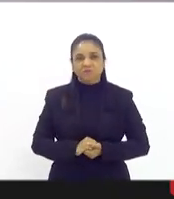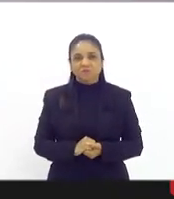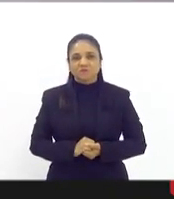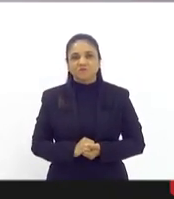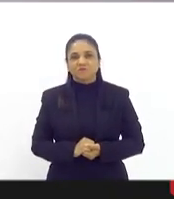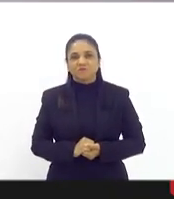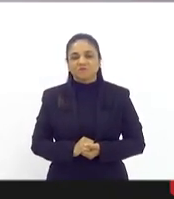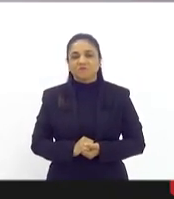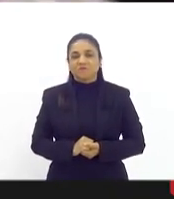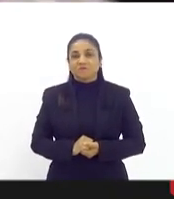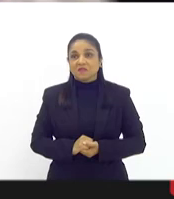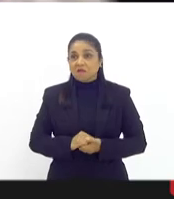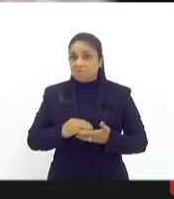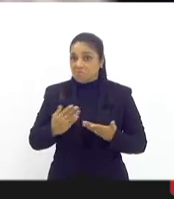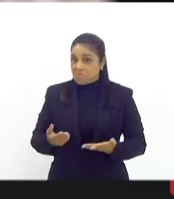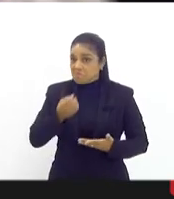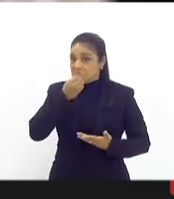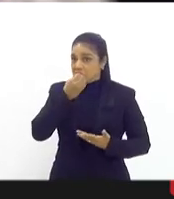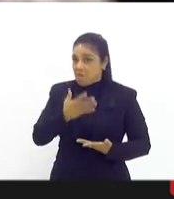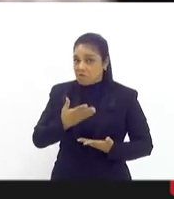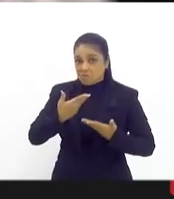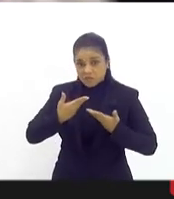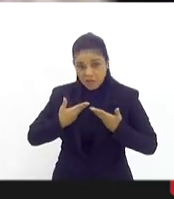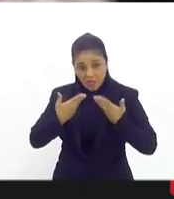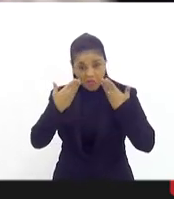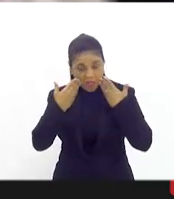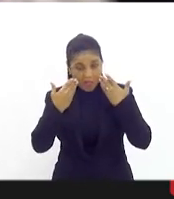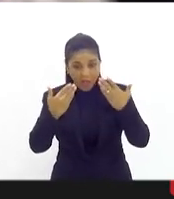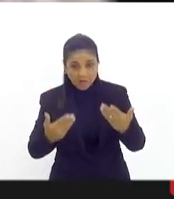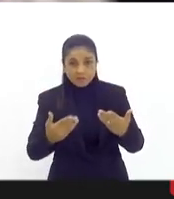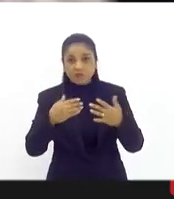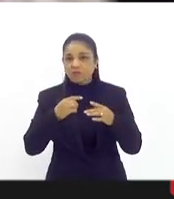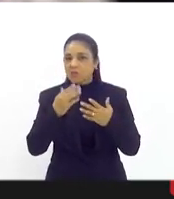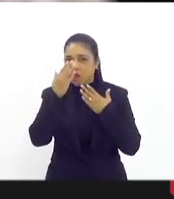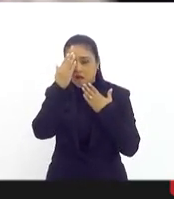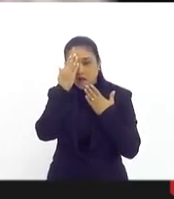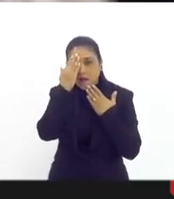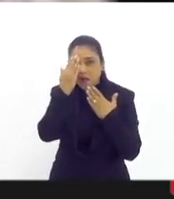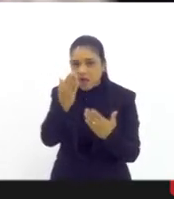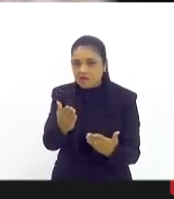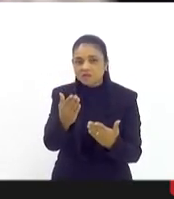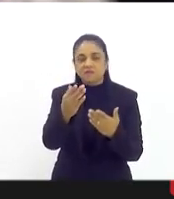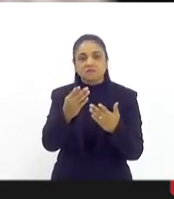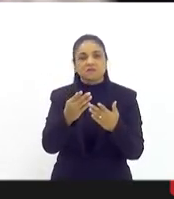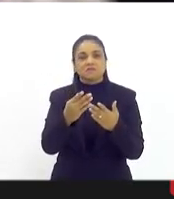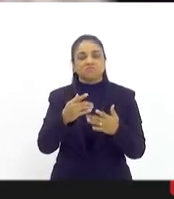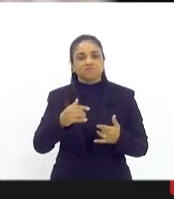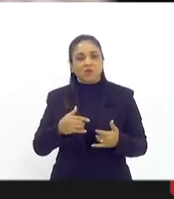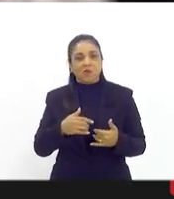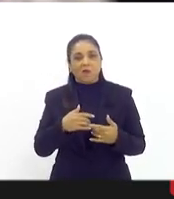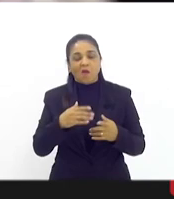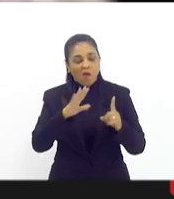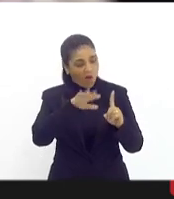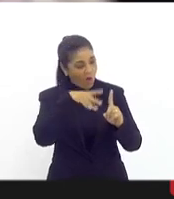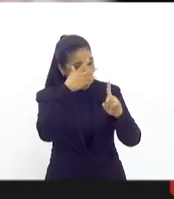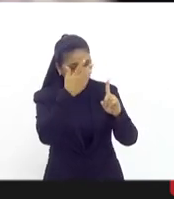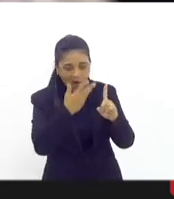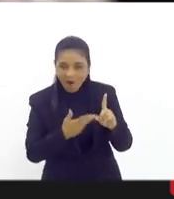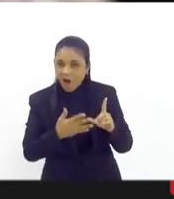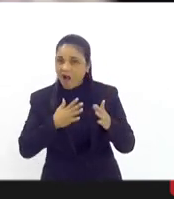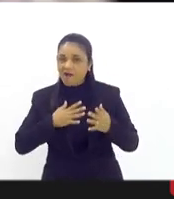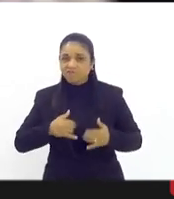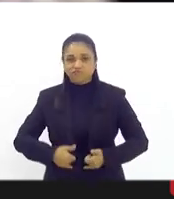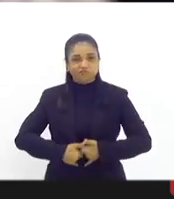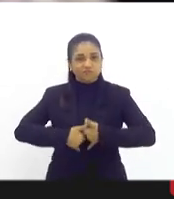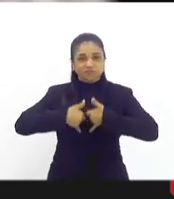Bom, gente, depois dessa apresentação, só tenho mesmo a agradecer. Muito obrigado, é uma honra enorme estar aqui com vocês, é um